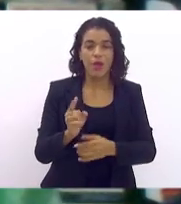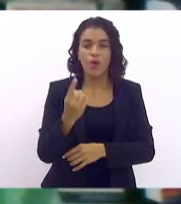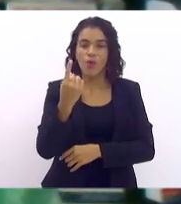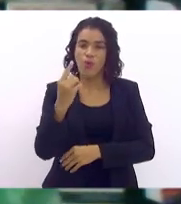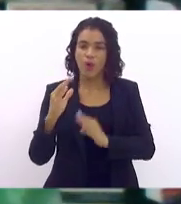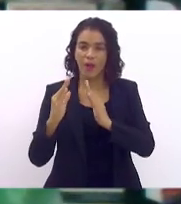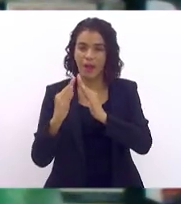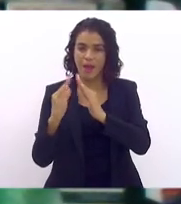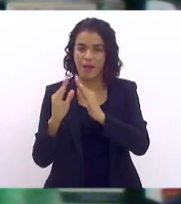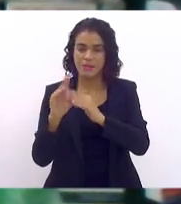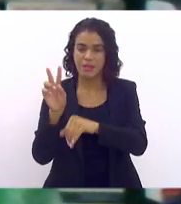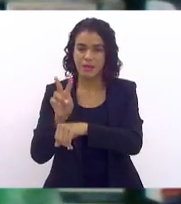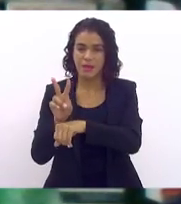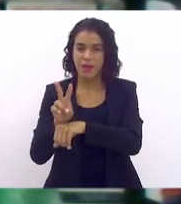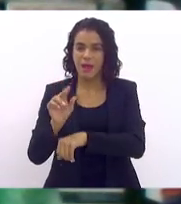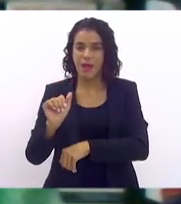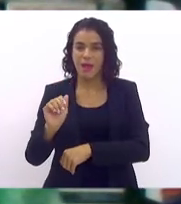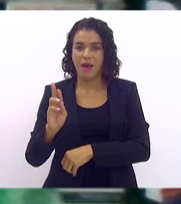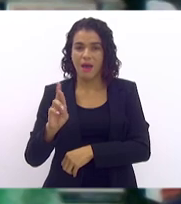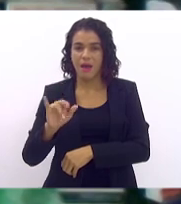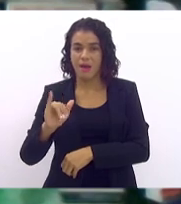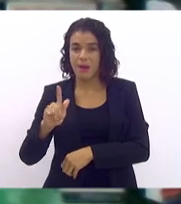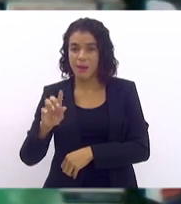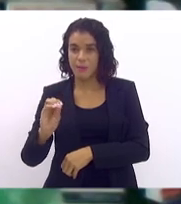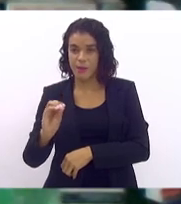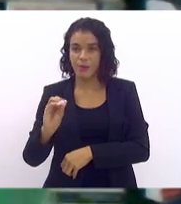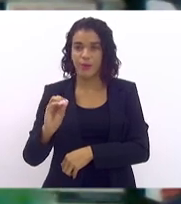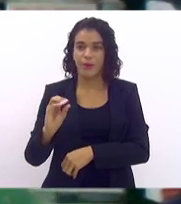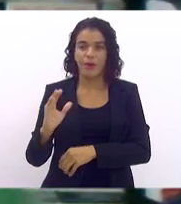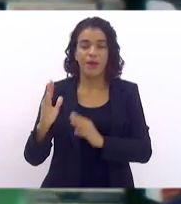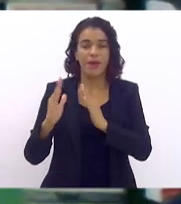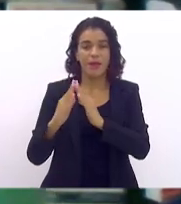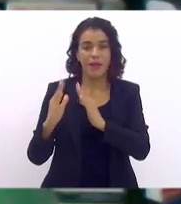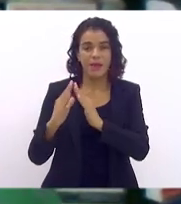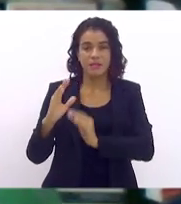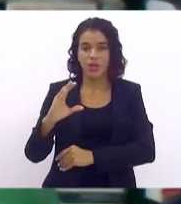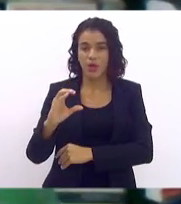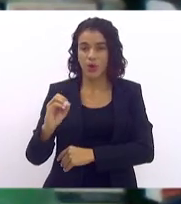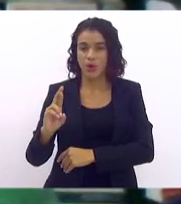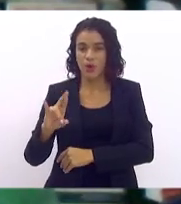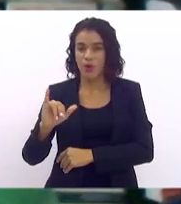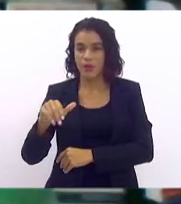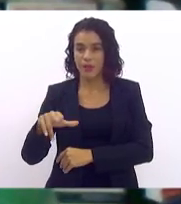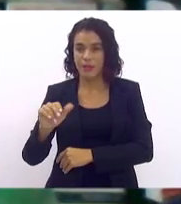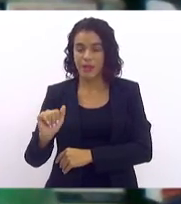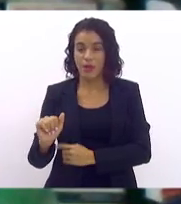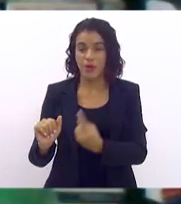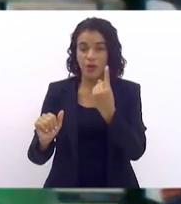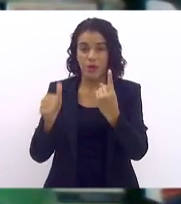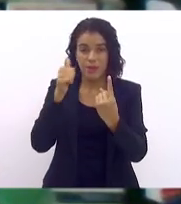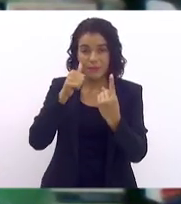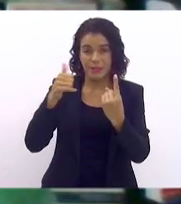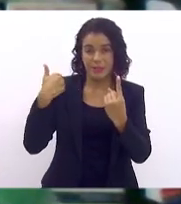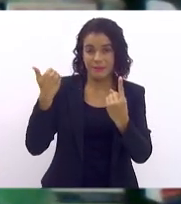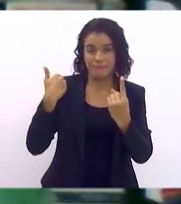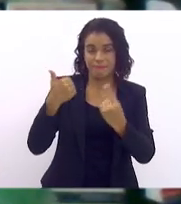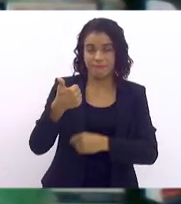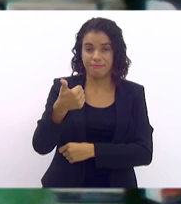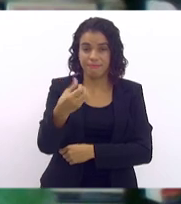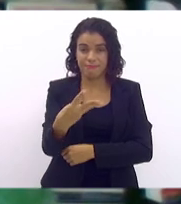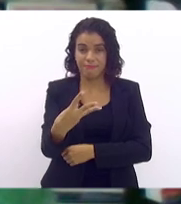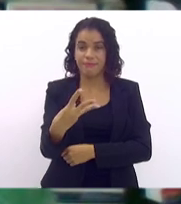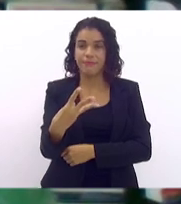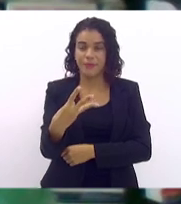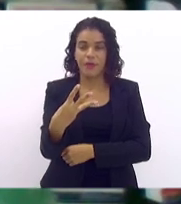gente atua, que é na Casa da Acolhida, no Catete, onde uma das meninas, de 13 anos,